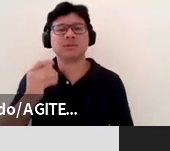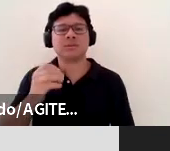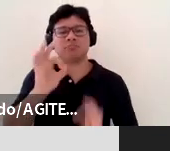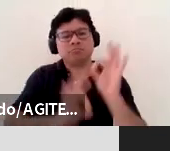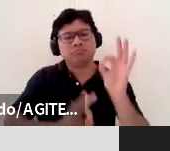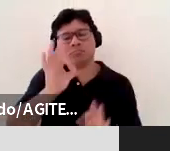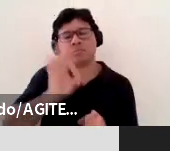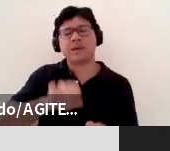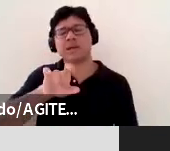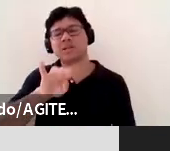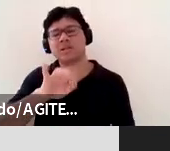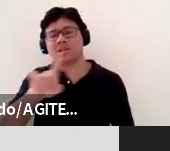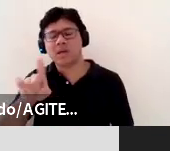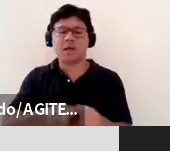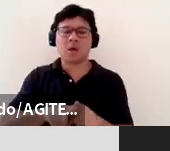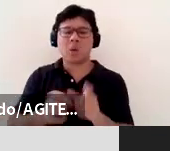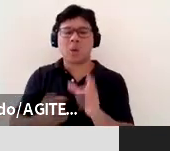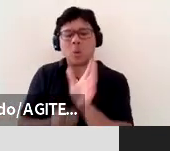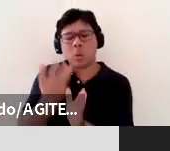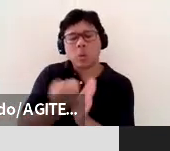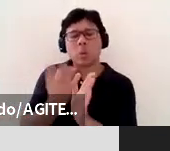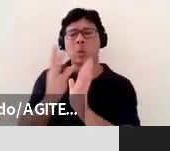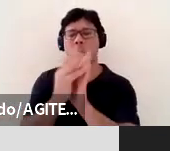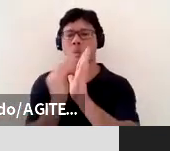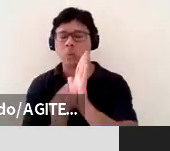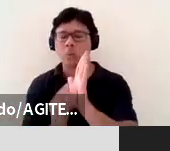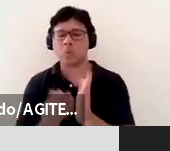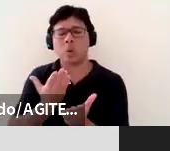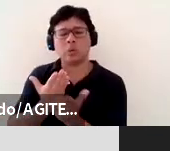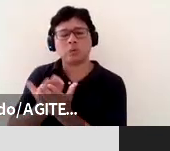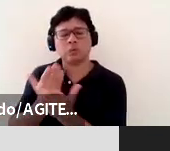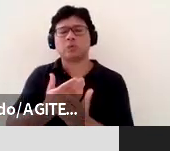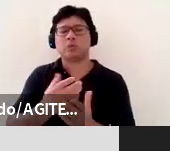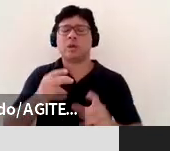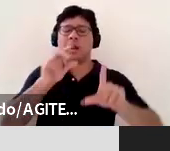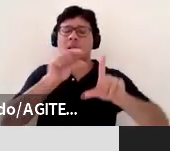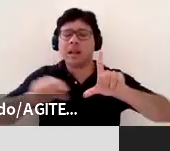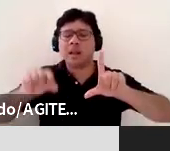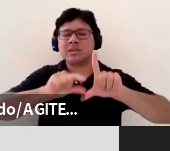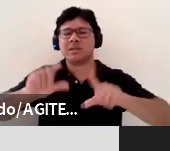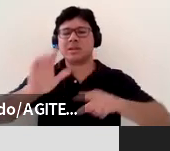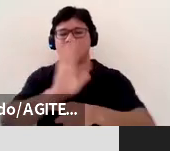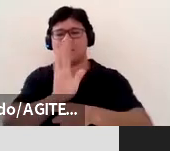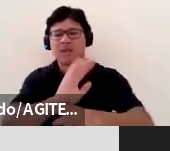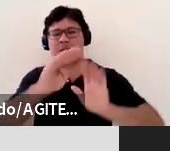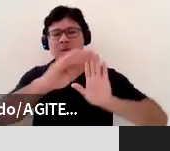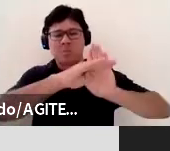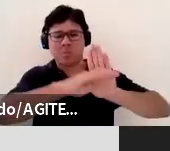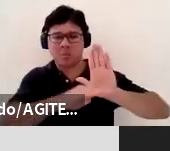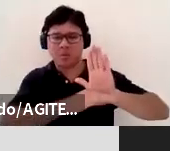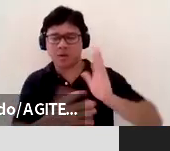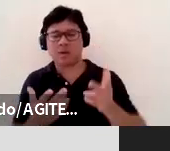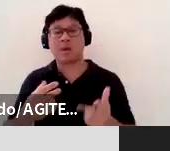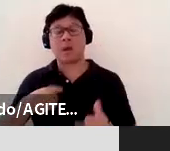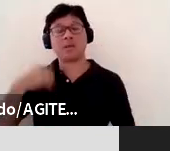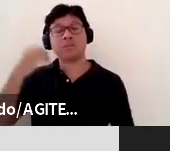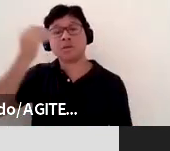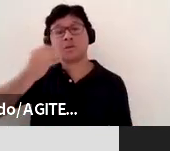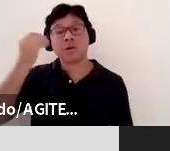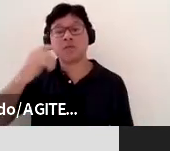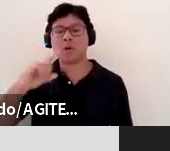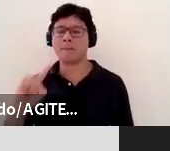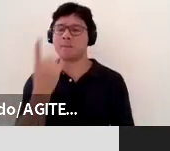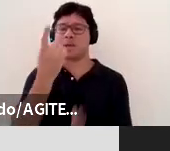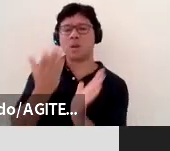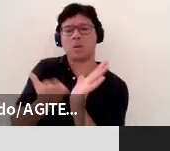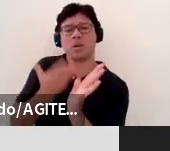para produtores de conteúdo, estúdios, para legendar programas, e tivemos uma experiência interessante, que foi um primeiro livro que